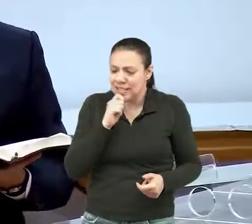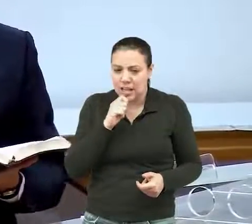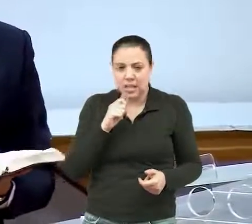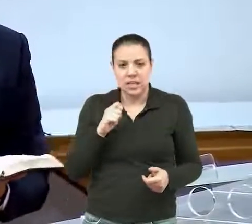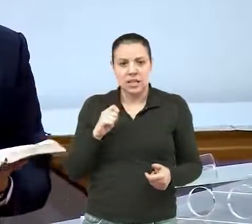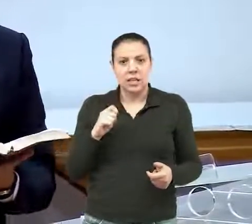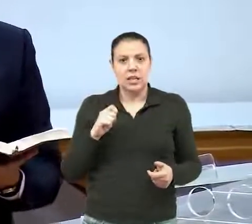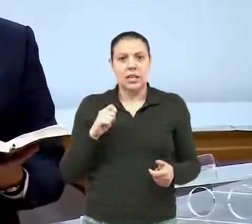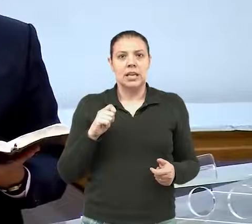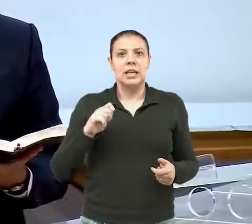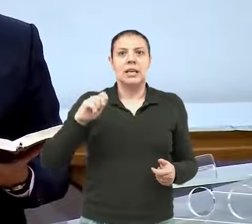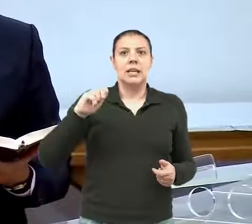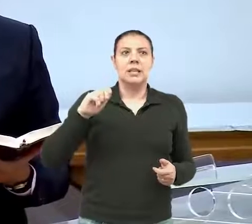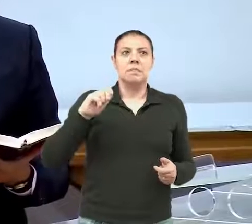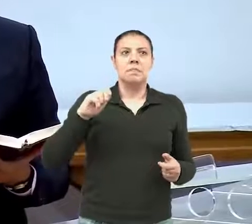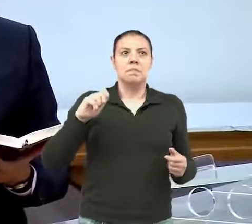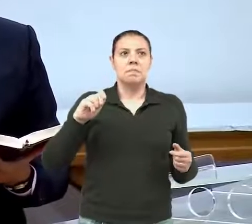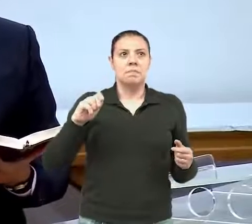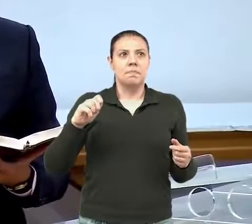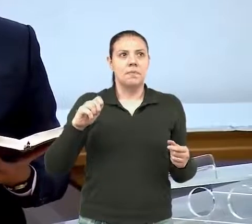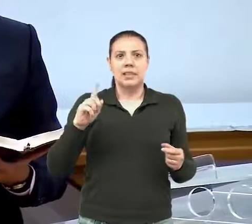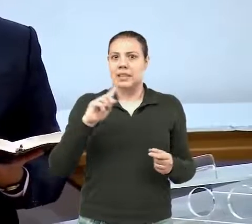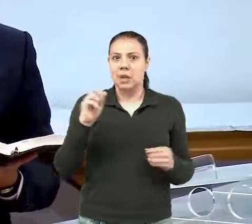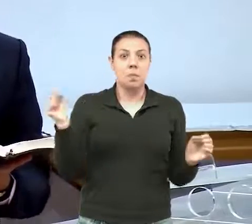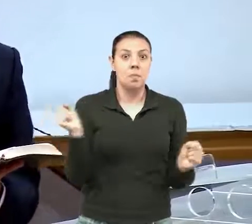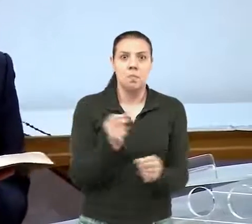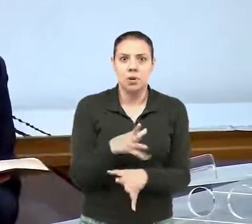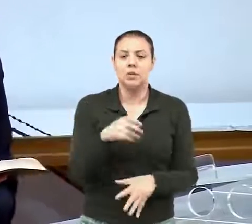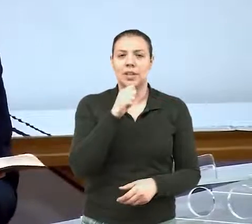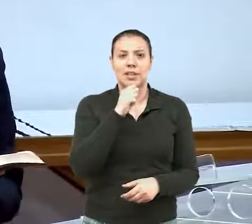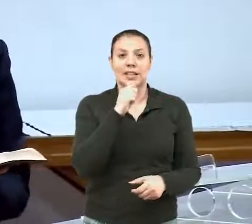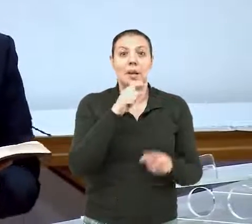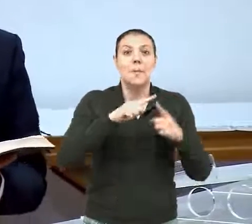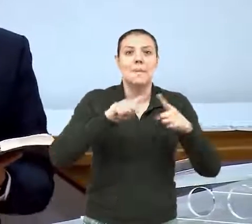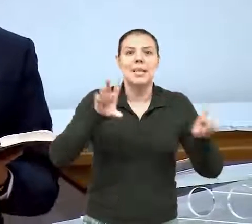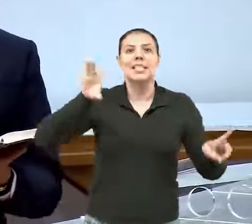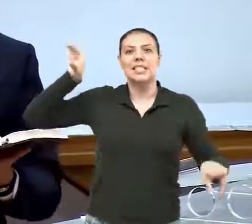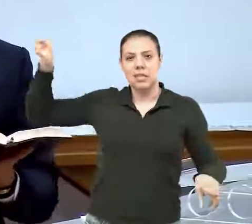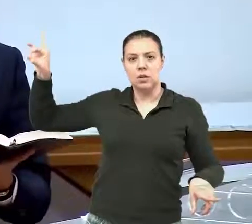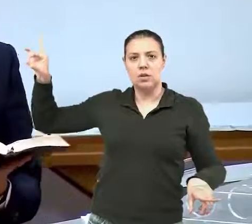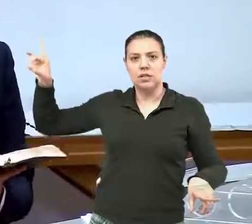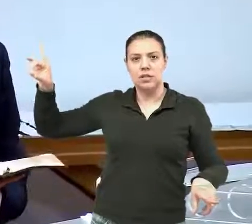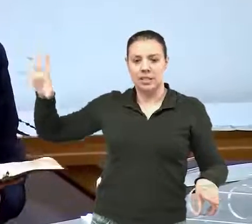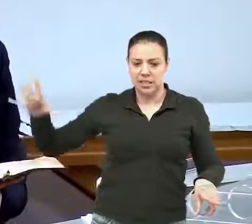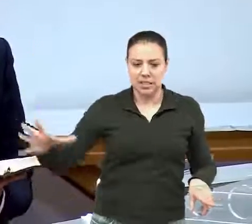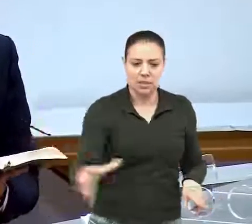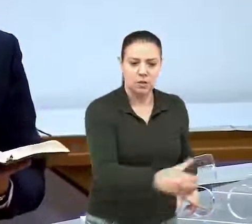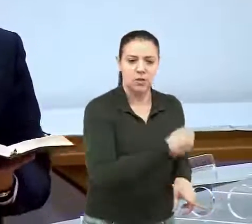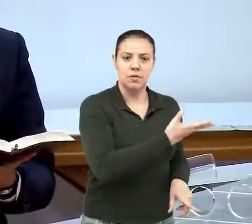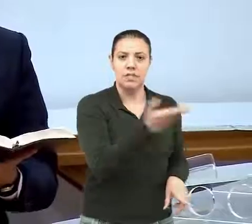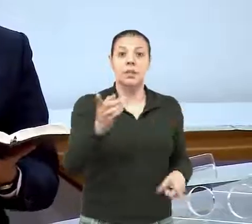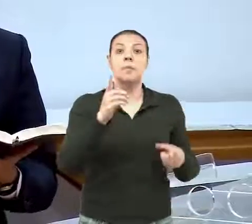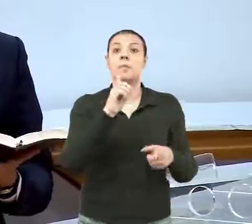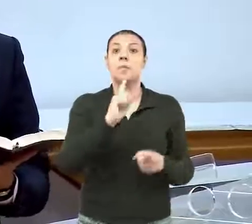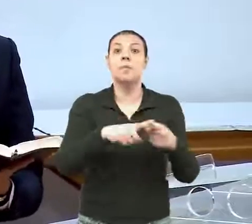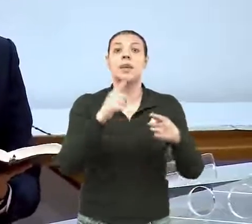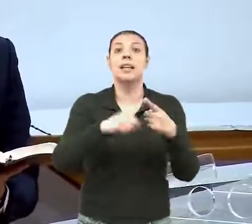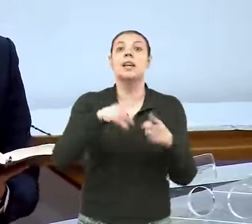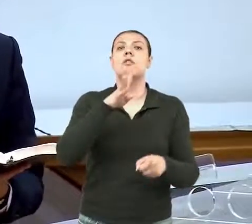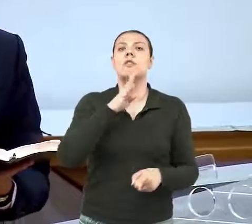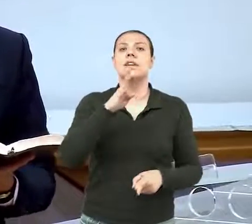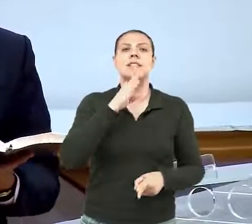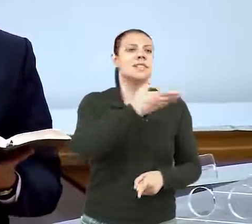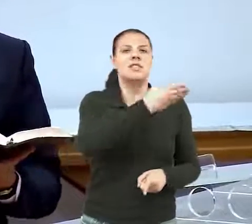fogo, mas remido por Deus. E Deus remiu você, porque Deus conheceu você na eternidade. Deus